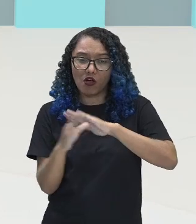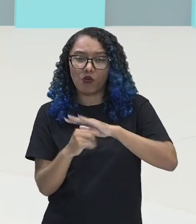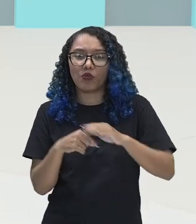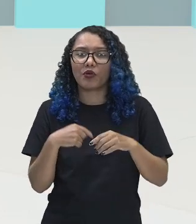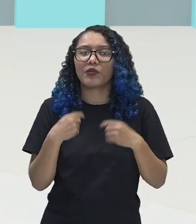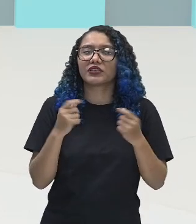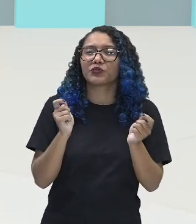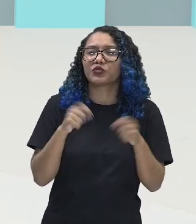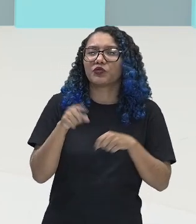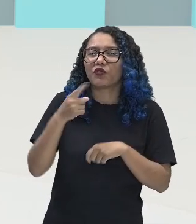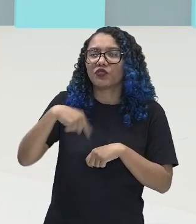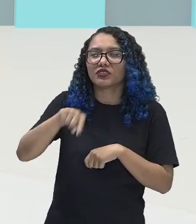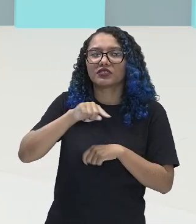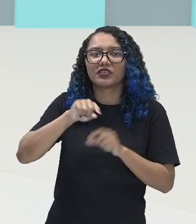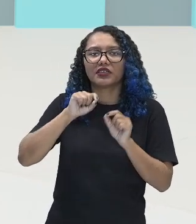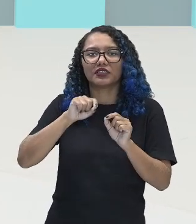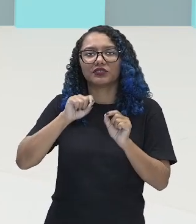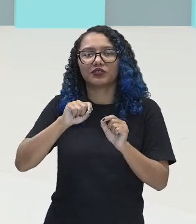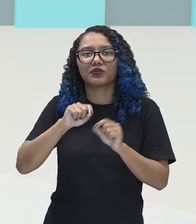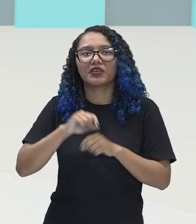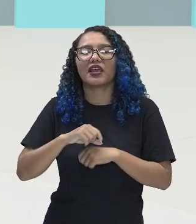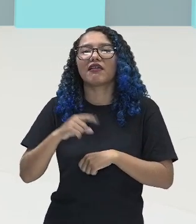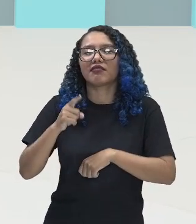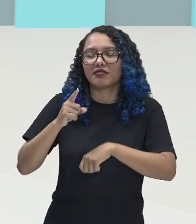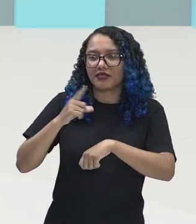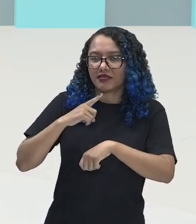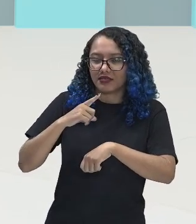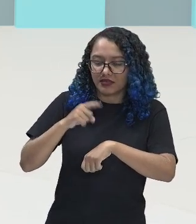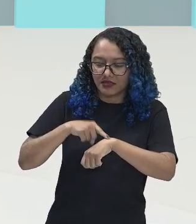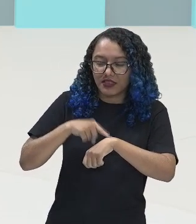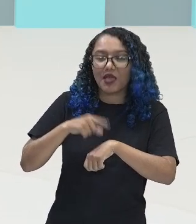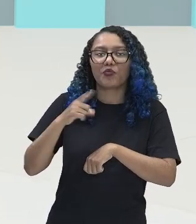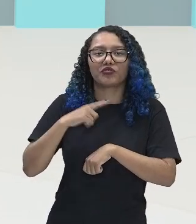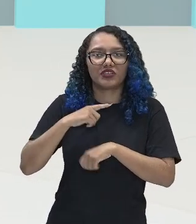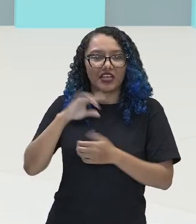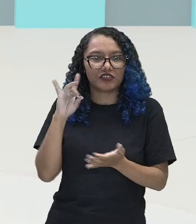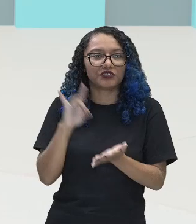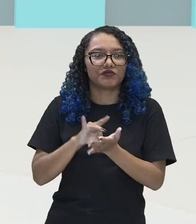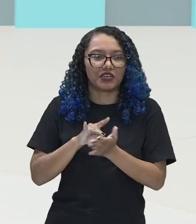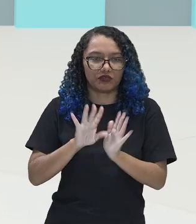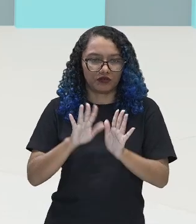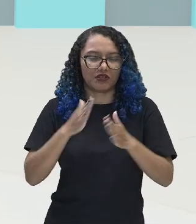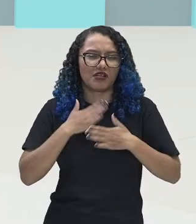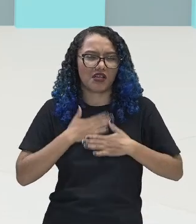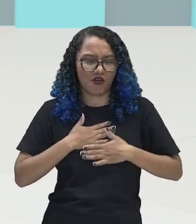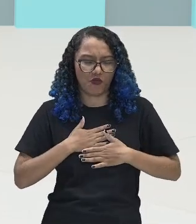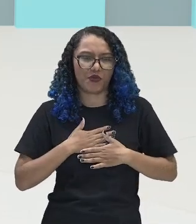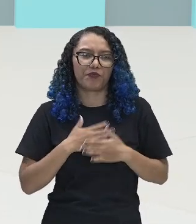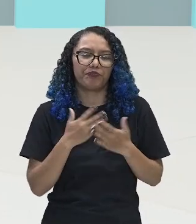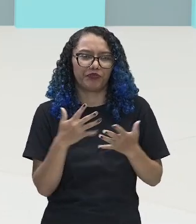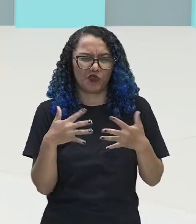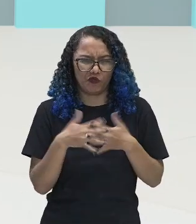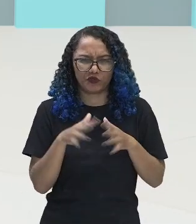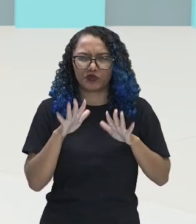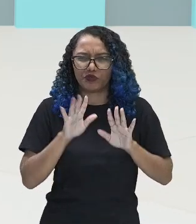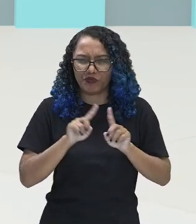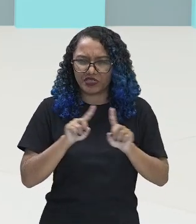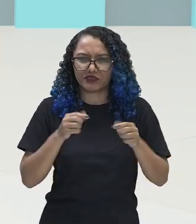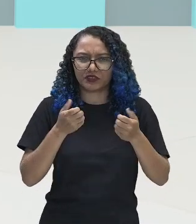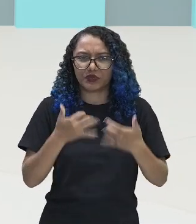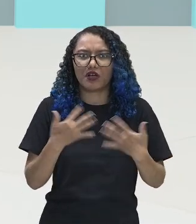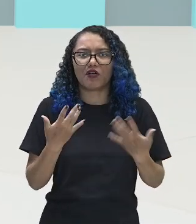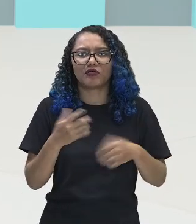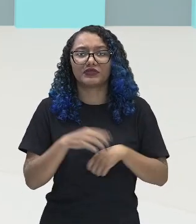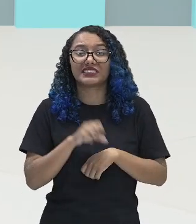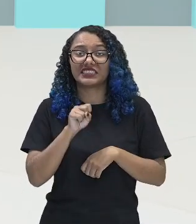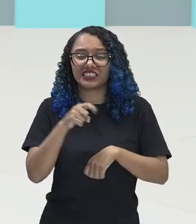o tempo. Nossa, parece um tanto confuso, mas a gente já vai compreender. Continuando. Quem tem hora, não tem tempo.